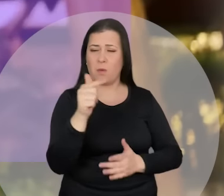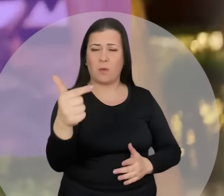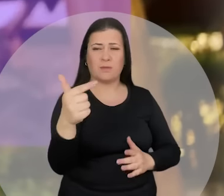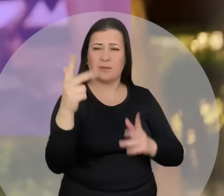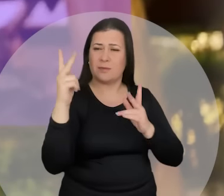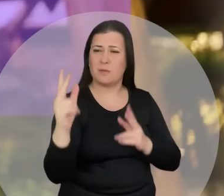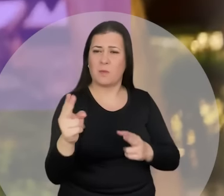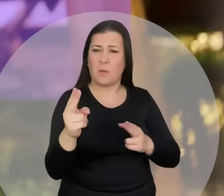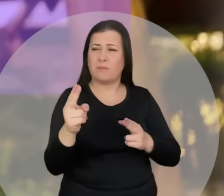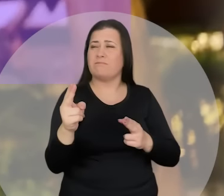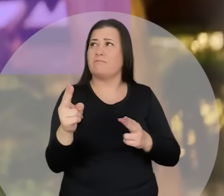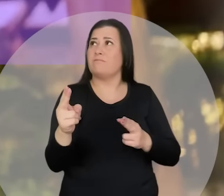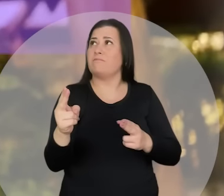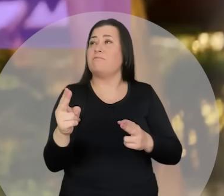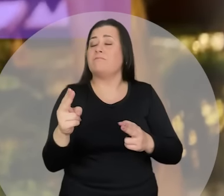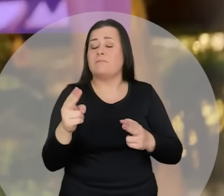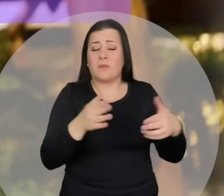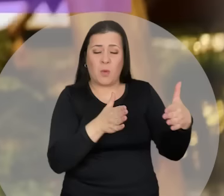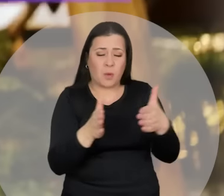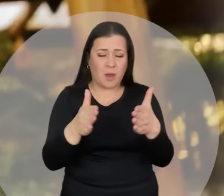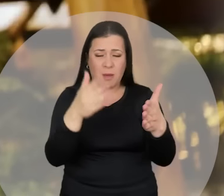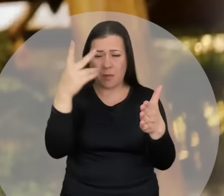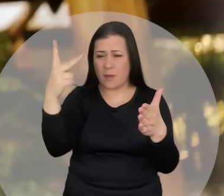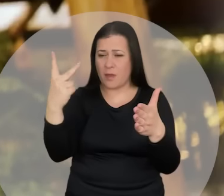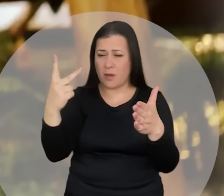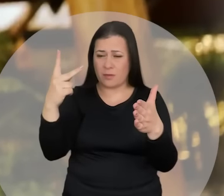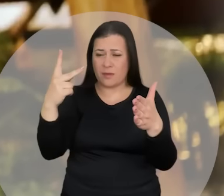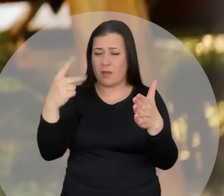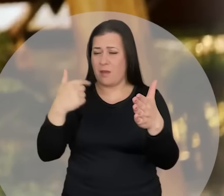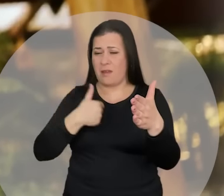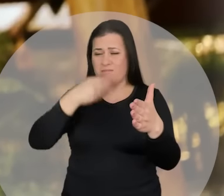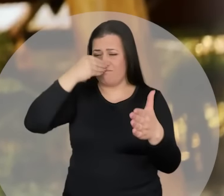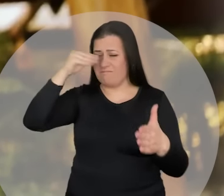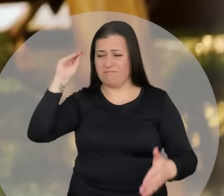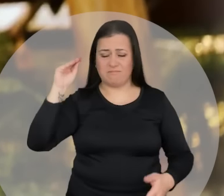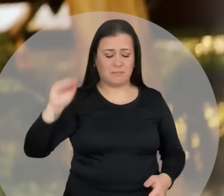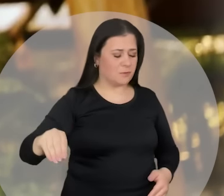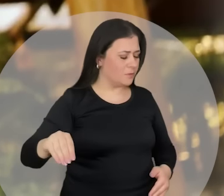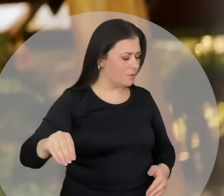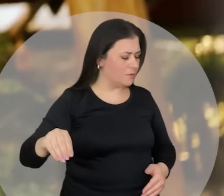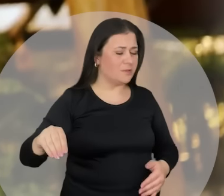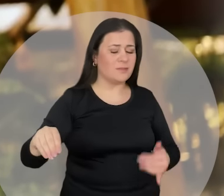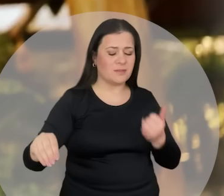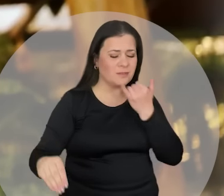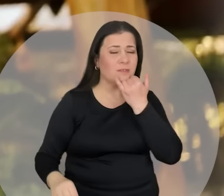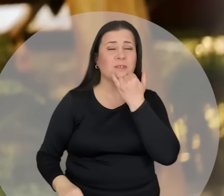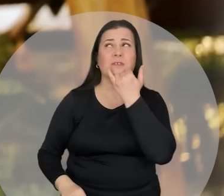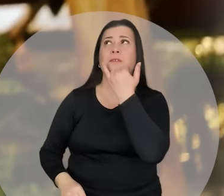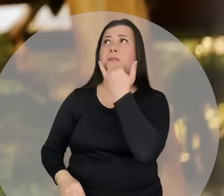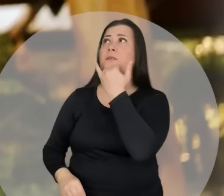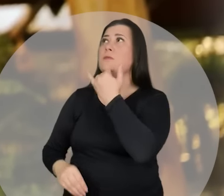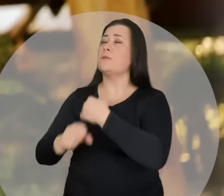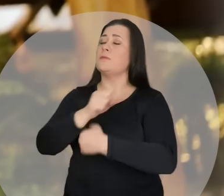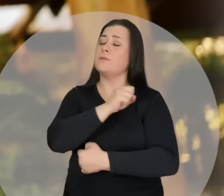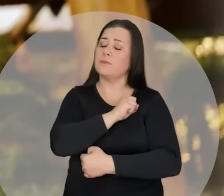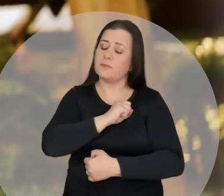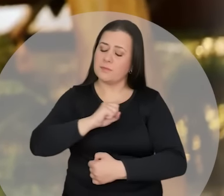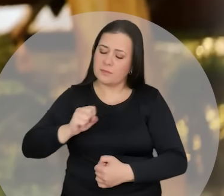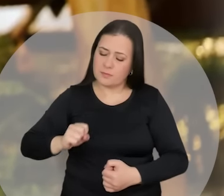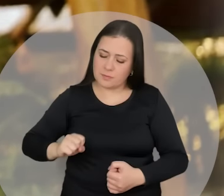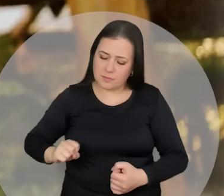tropeçou, em teu caminho eu não quis andar, perdão,